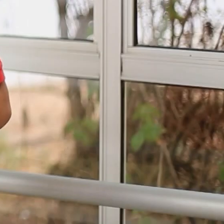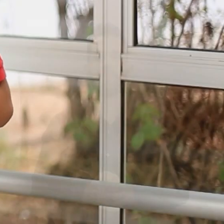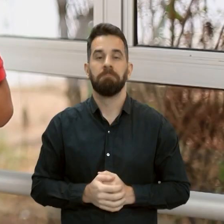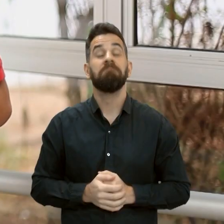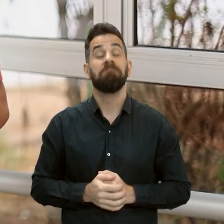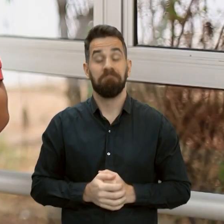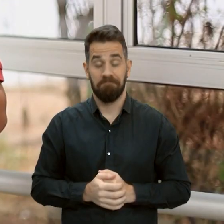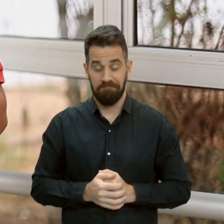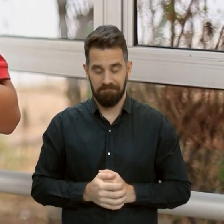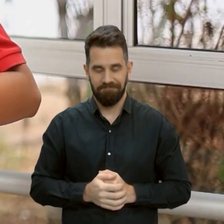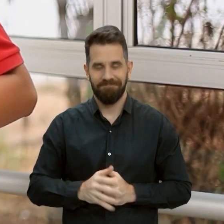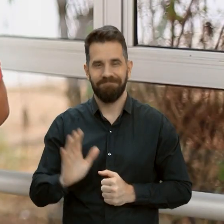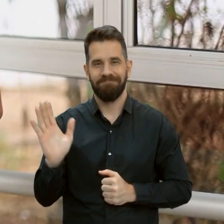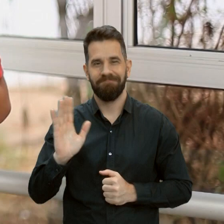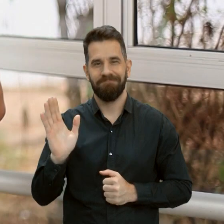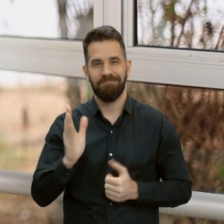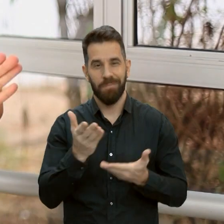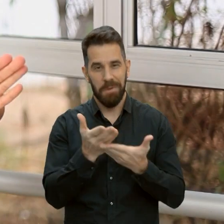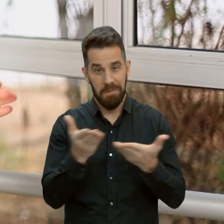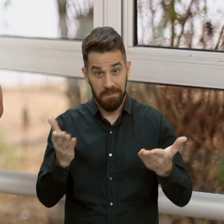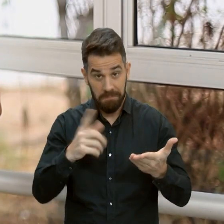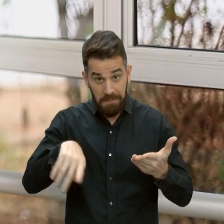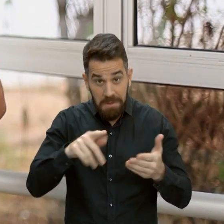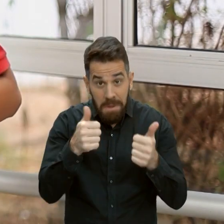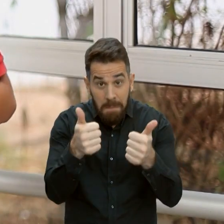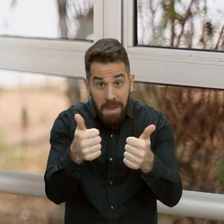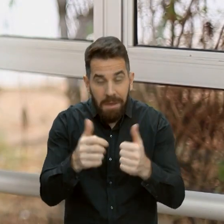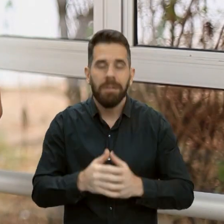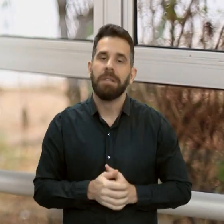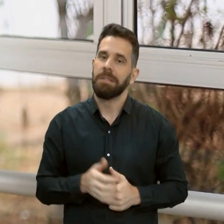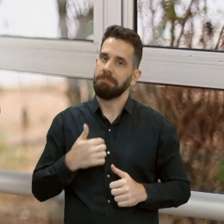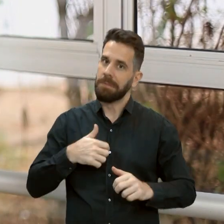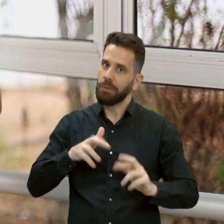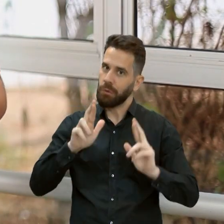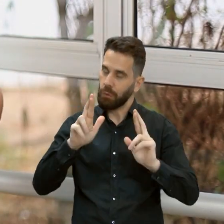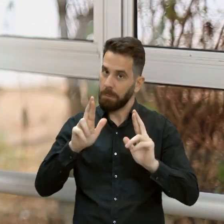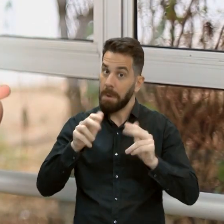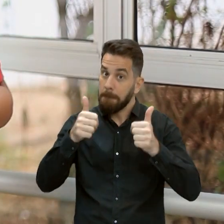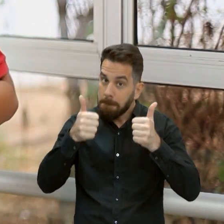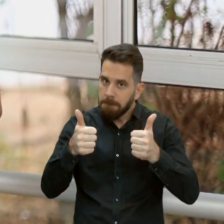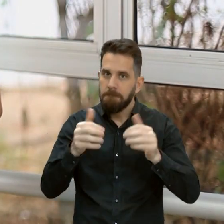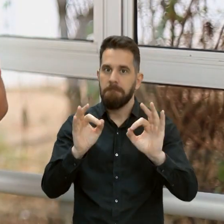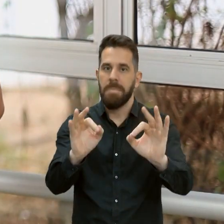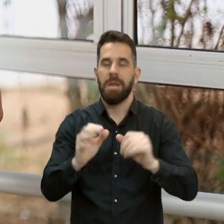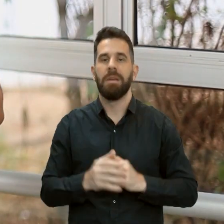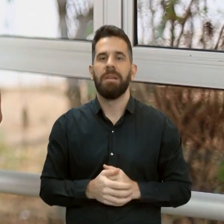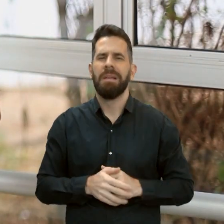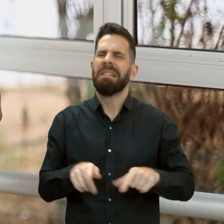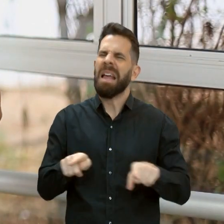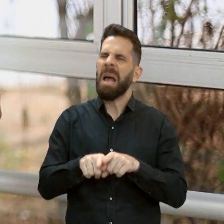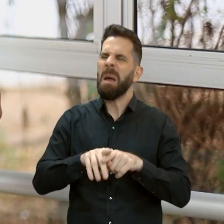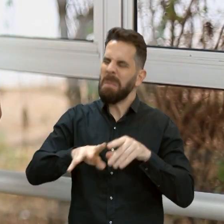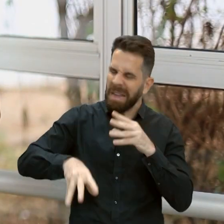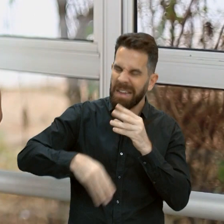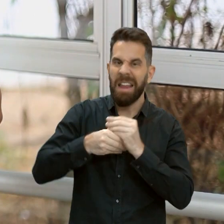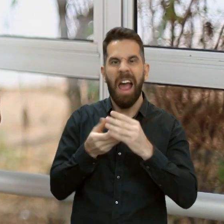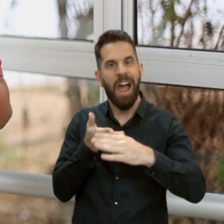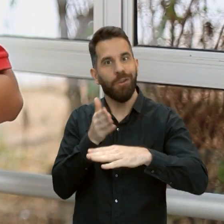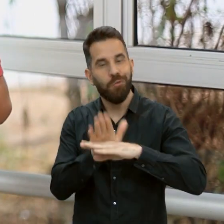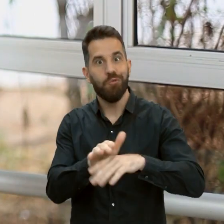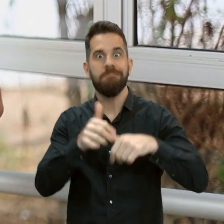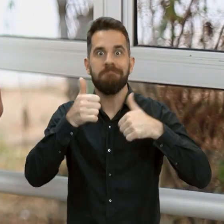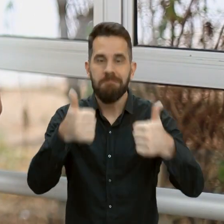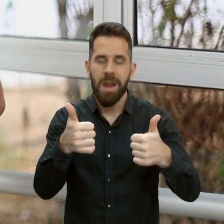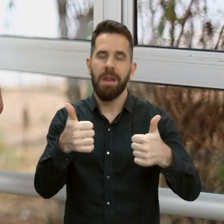Oi, gente! Como vocês estão? Eu desejo que estejam bem. E, para ficar ainda melhor, começa agora mais uma